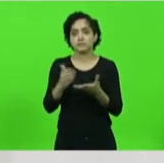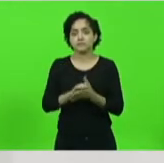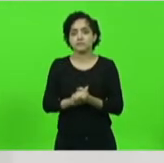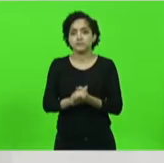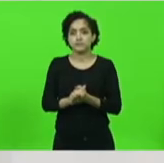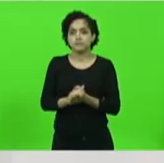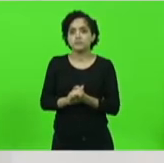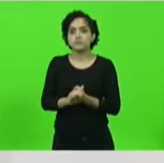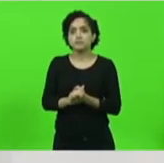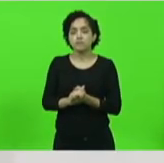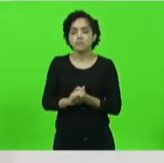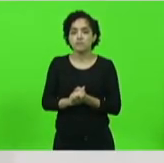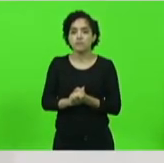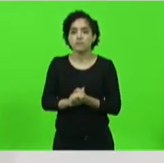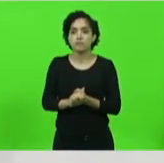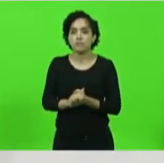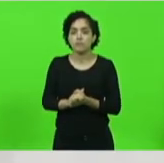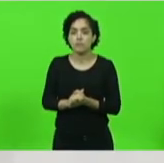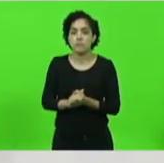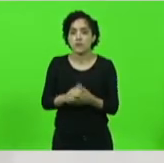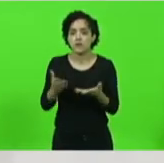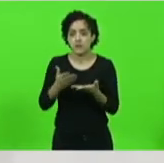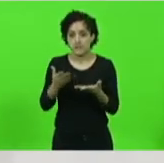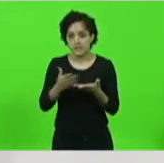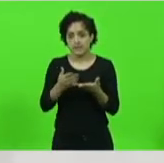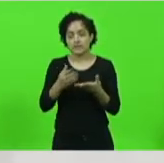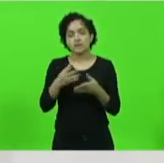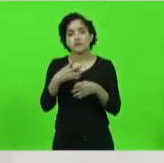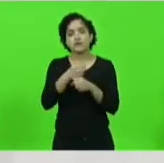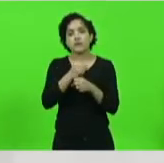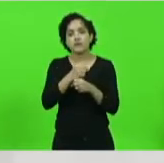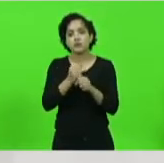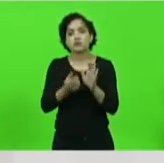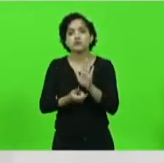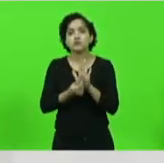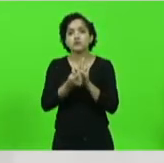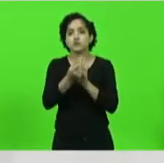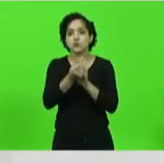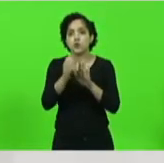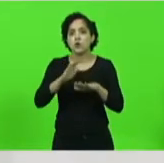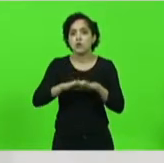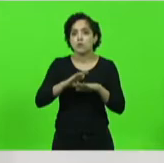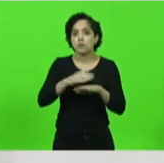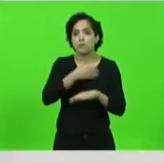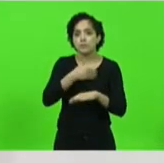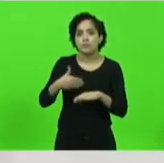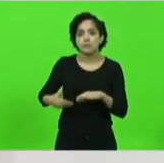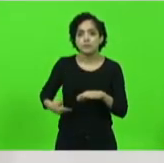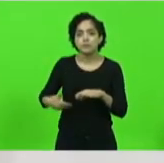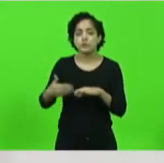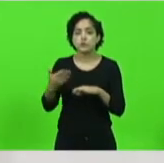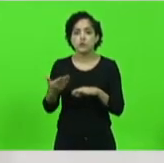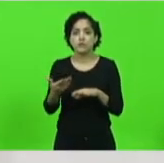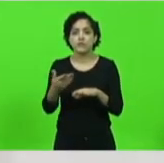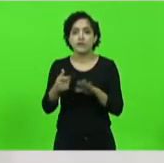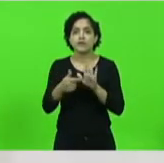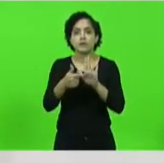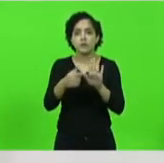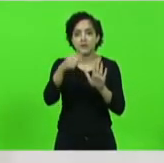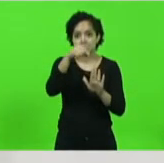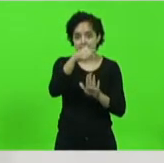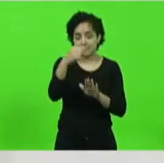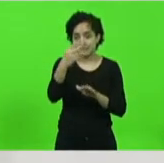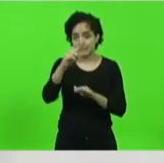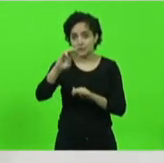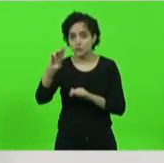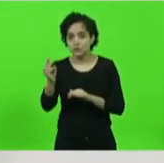para dar como prejudicadas. E ainda falando de orçamento, o projeto do governo disponibilizou 72